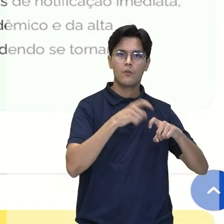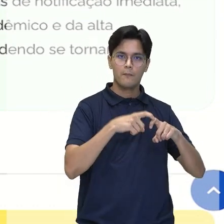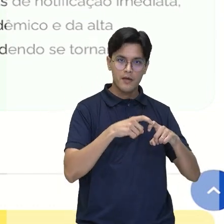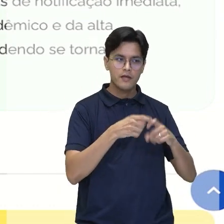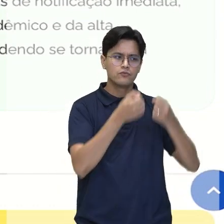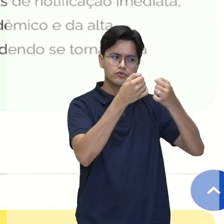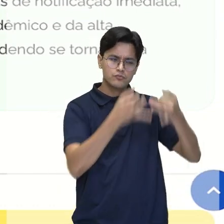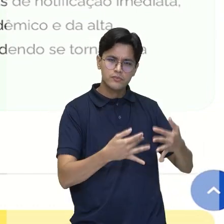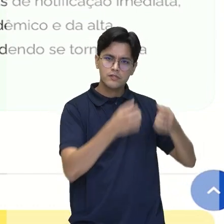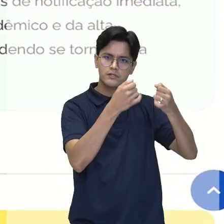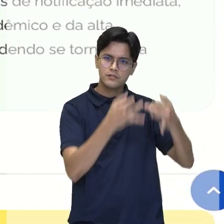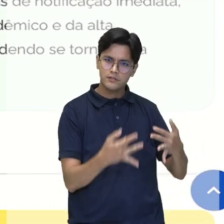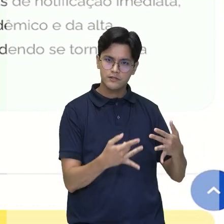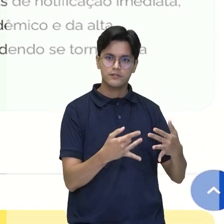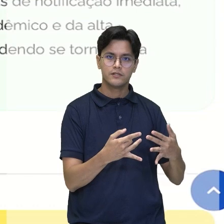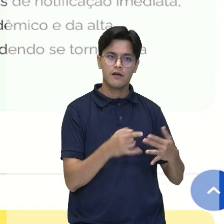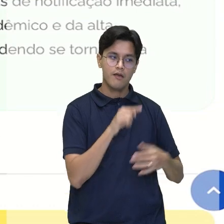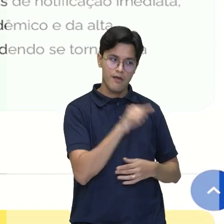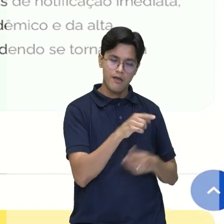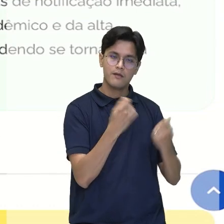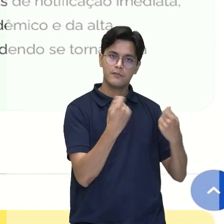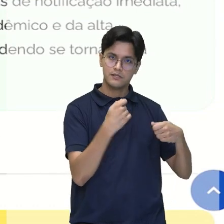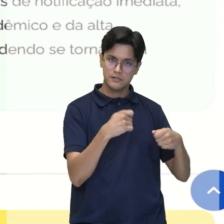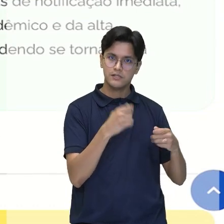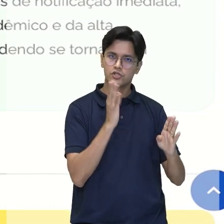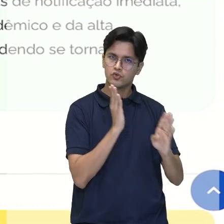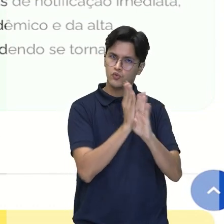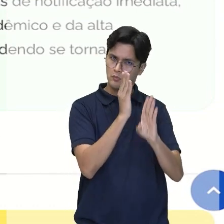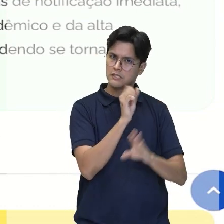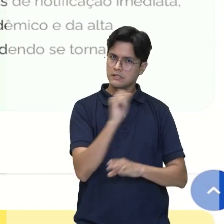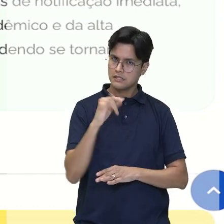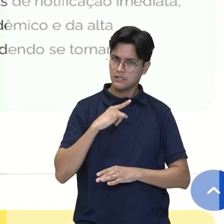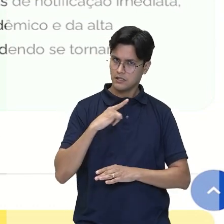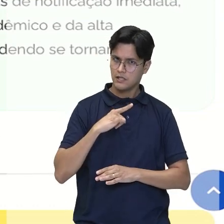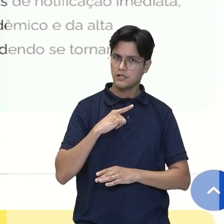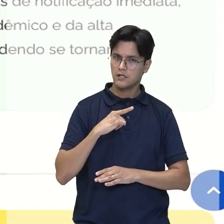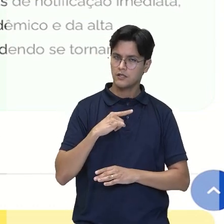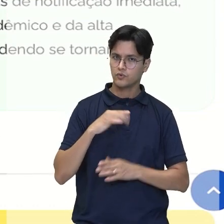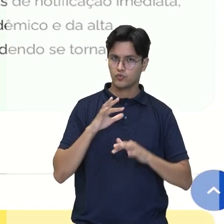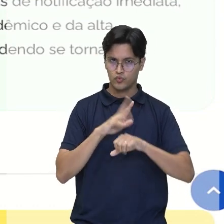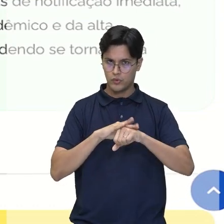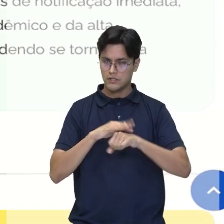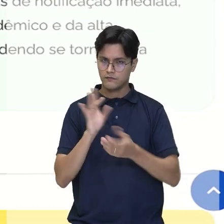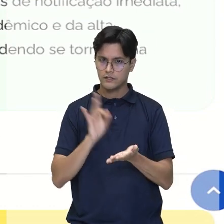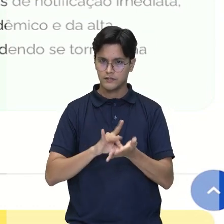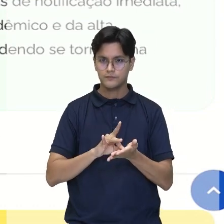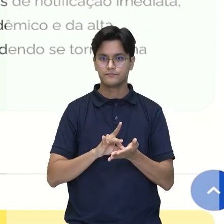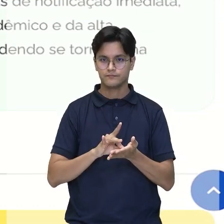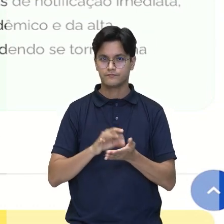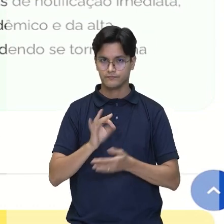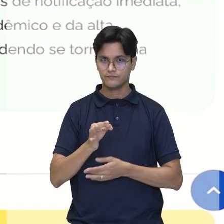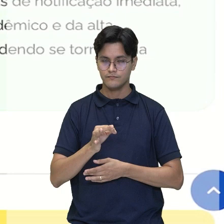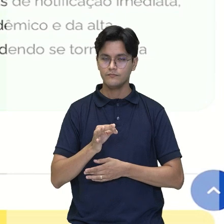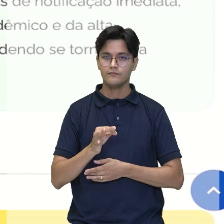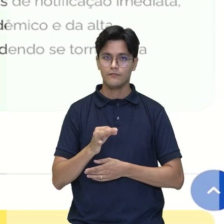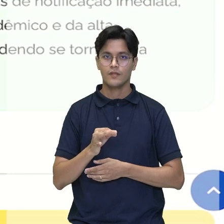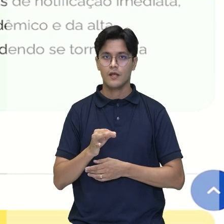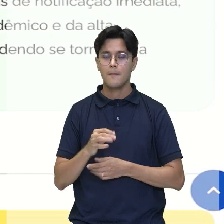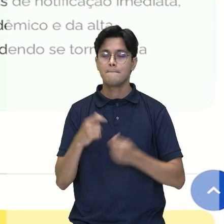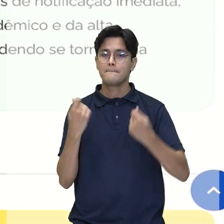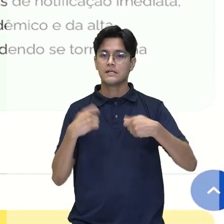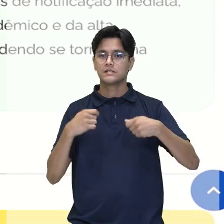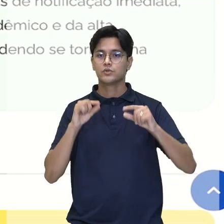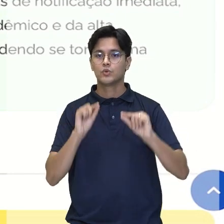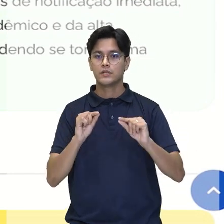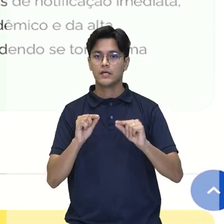você precisa de um diagnóstico, e esse diagnóstico é clínico, epidemiológico e laboratorial. Ou seja, você